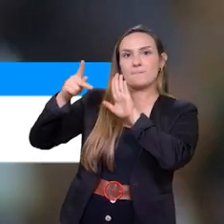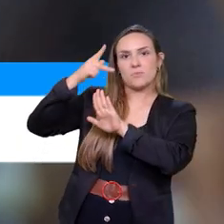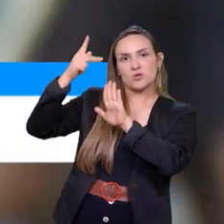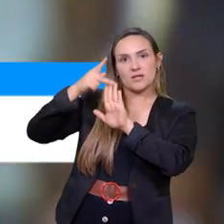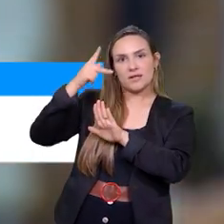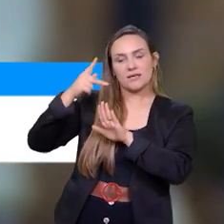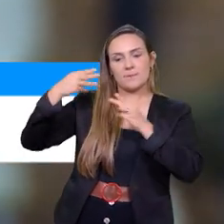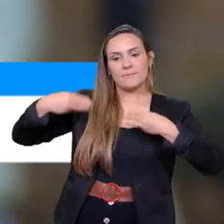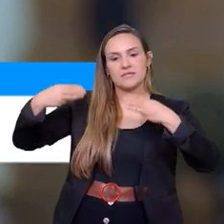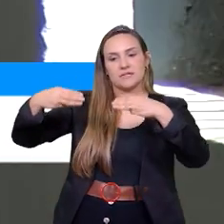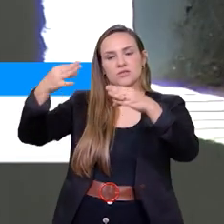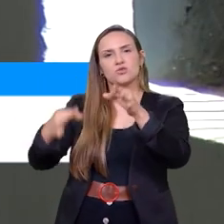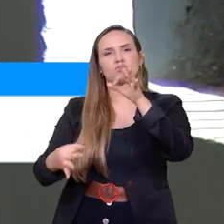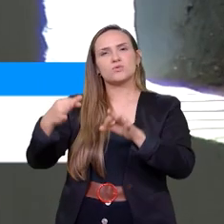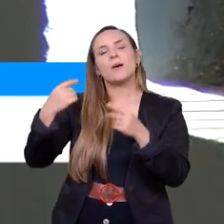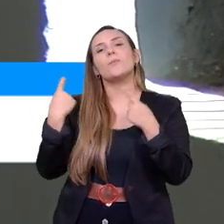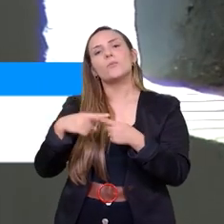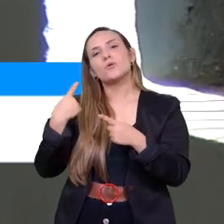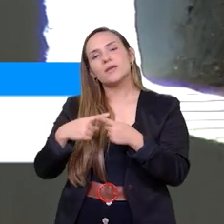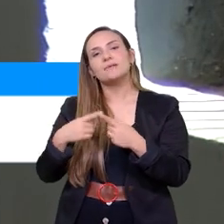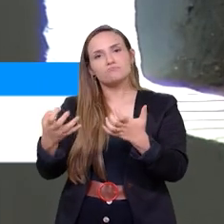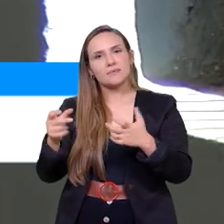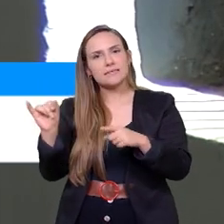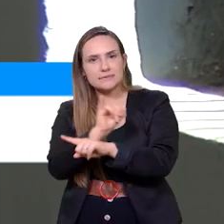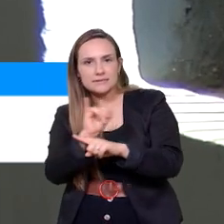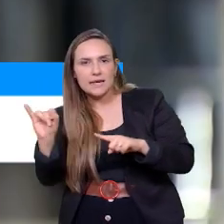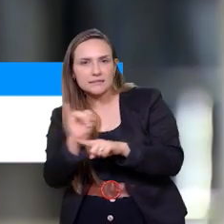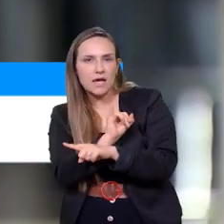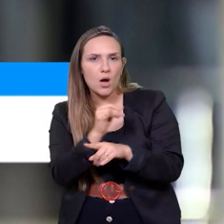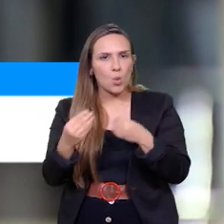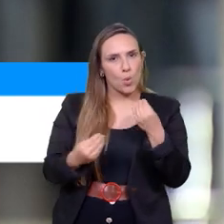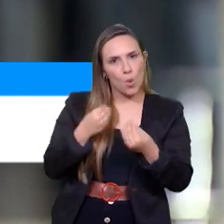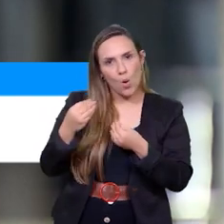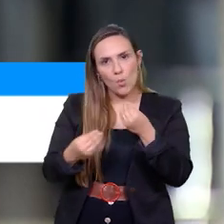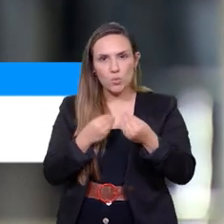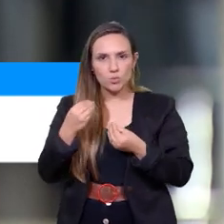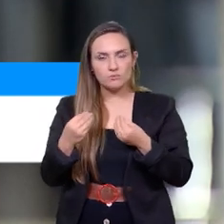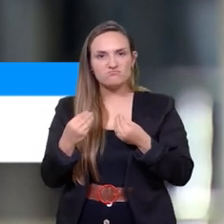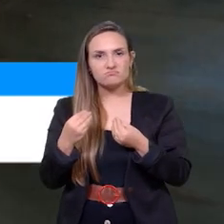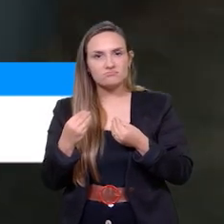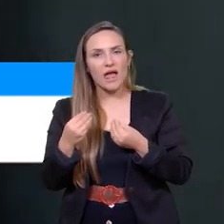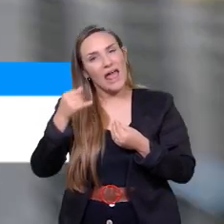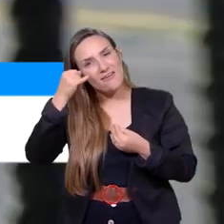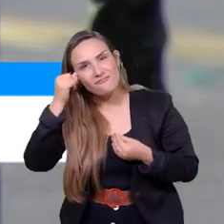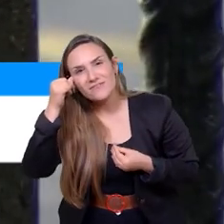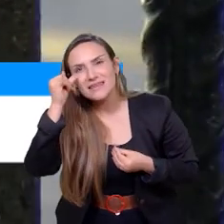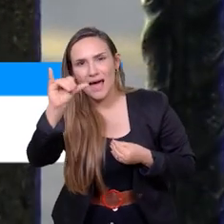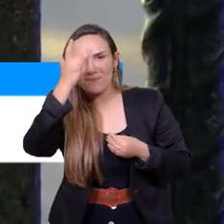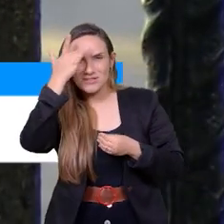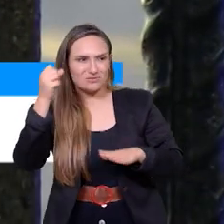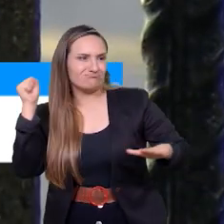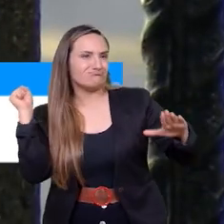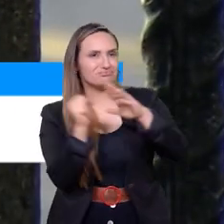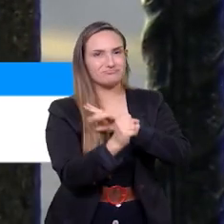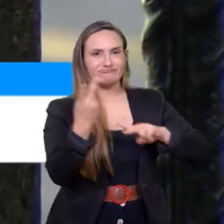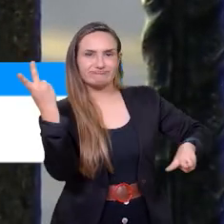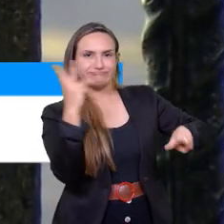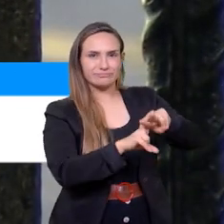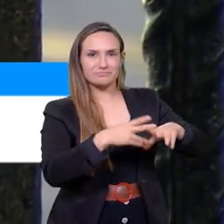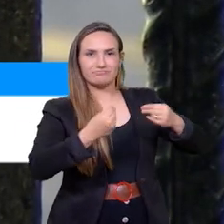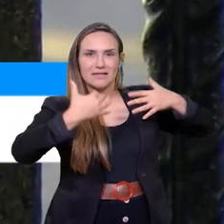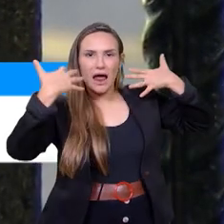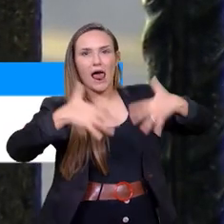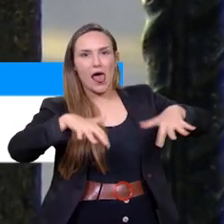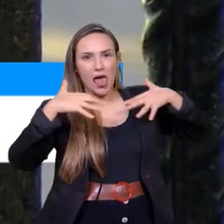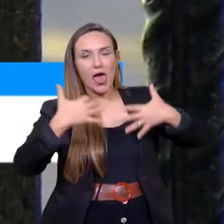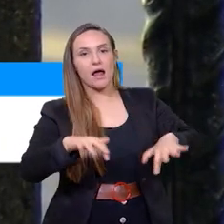do Ministério da Justiça o foco é desenvolver ações projetos e estratégias voltadas ao enfrentamento do